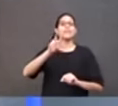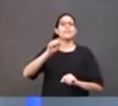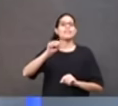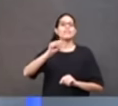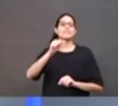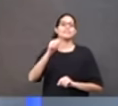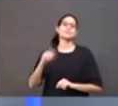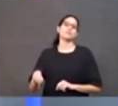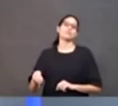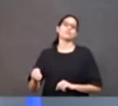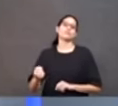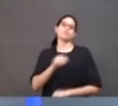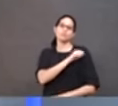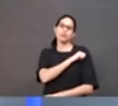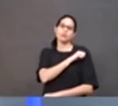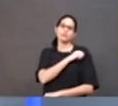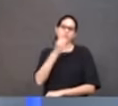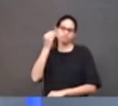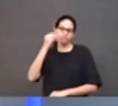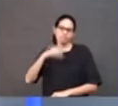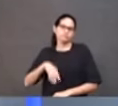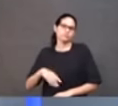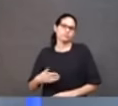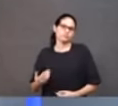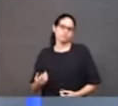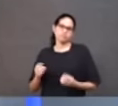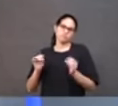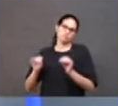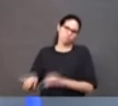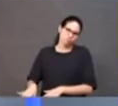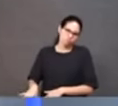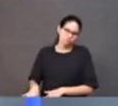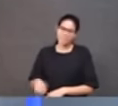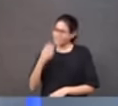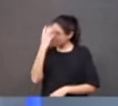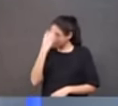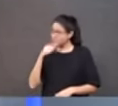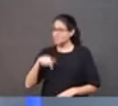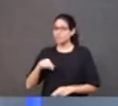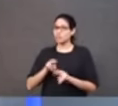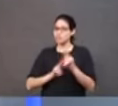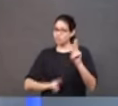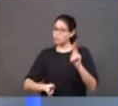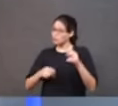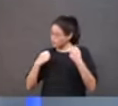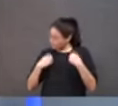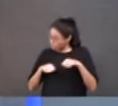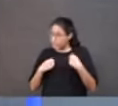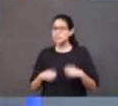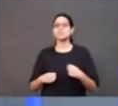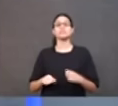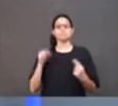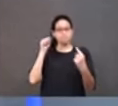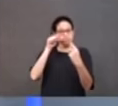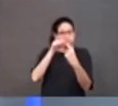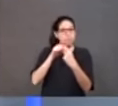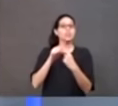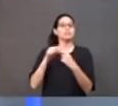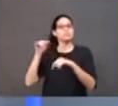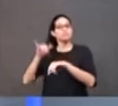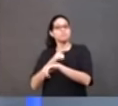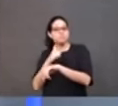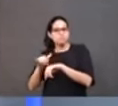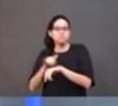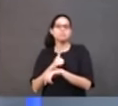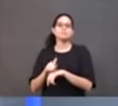problema seríssimo que nós temos na UFU e que deveria estar como uma das metas estratégicas de diminuição ou até que saia a